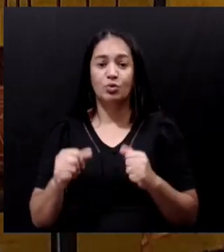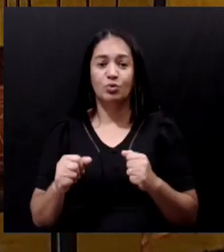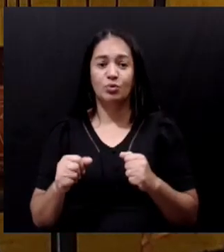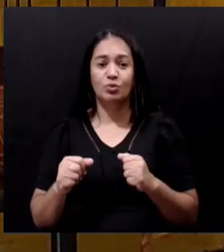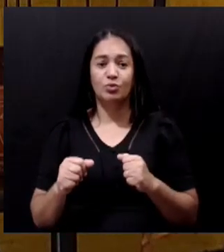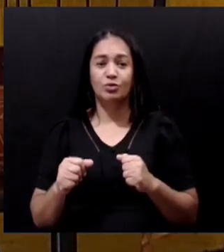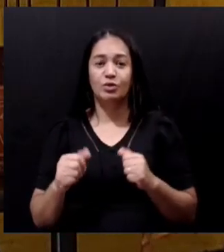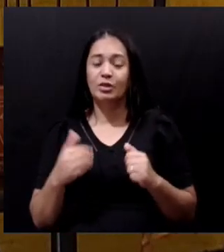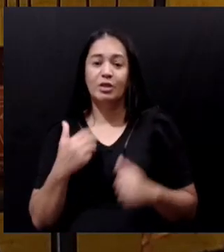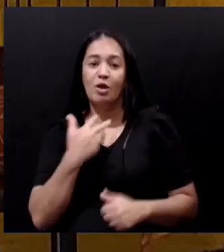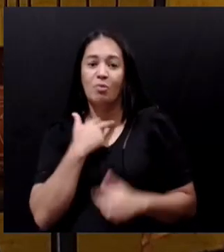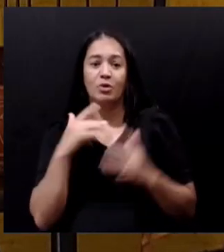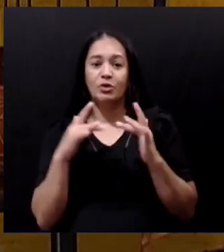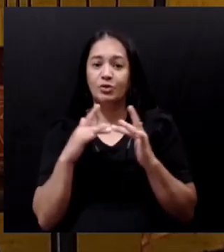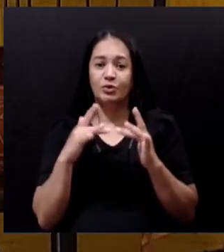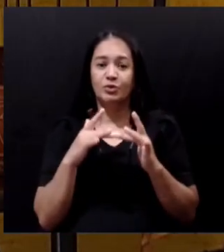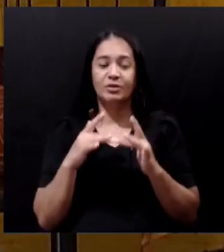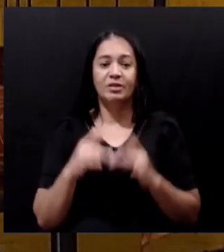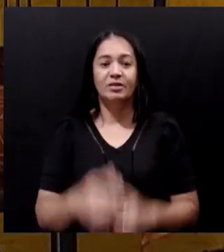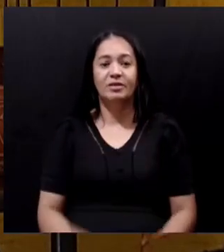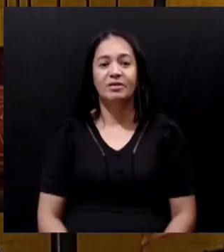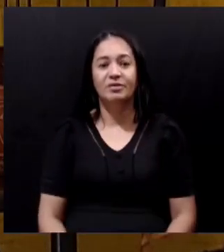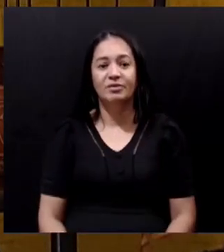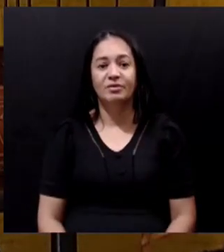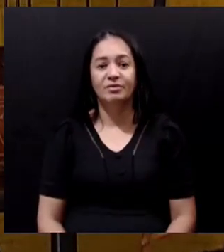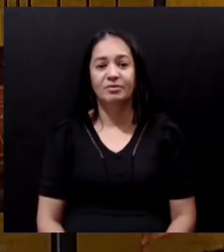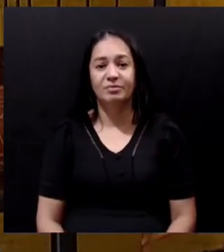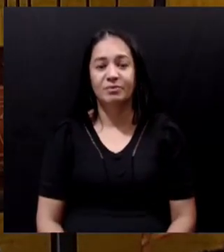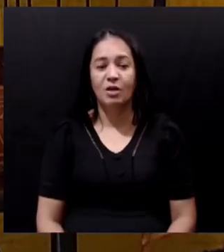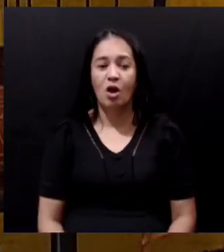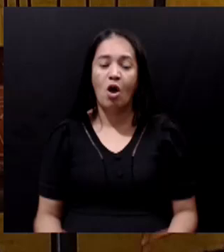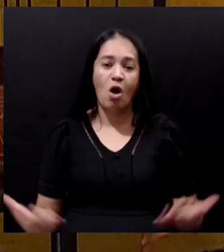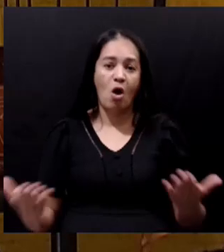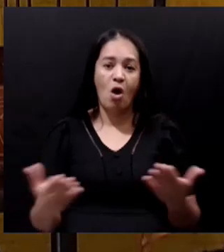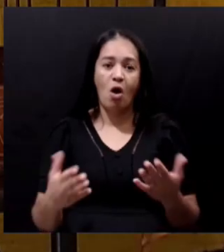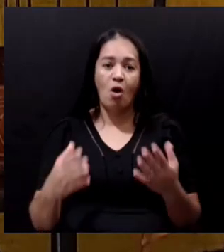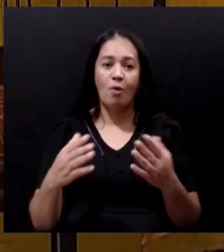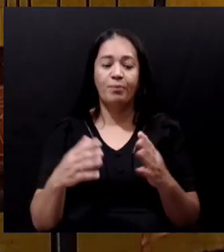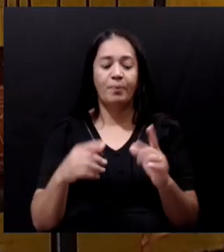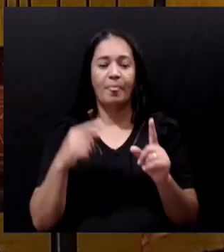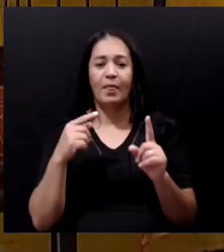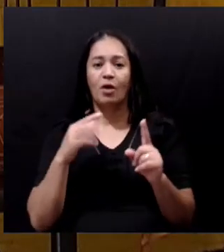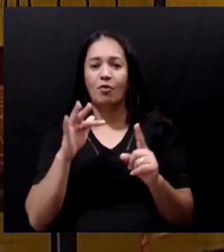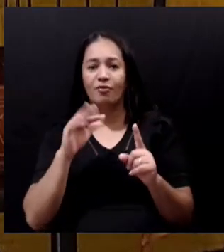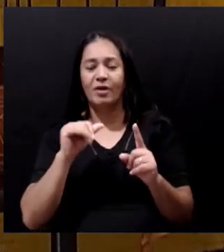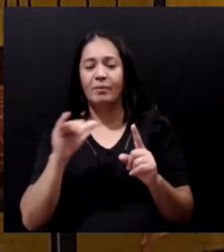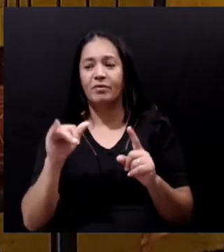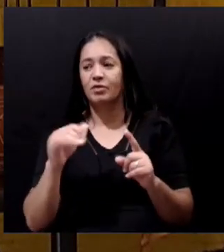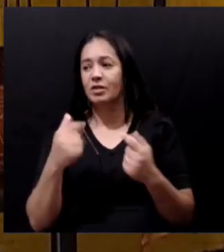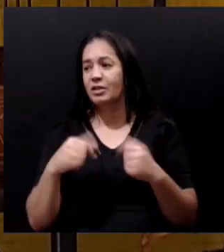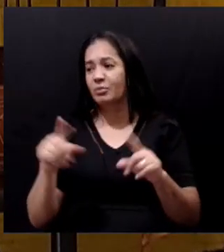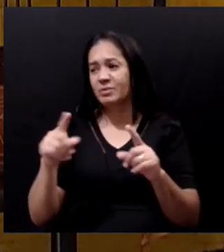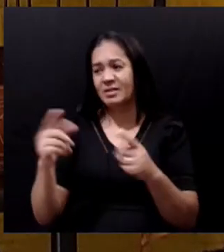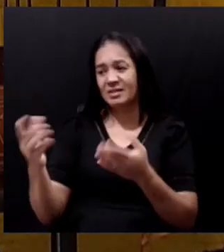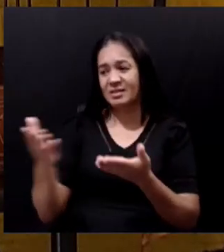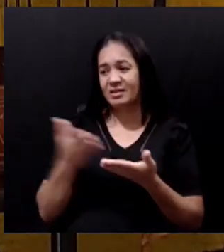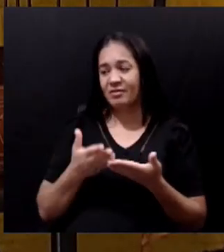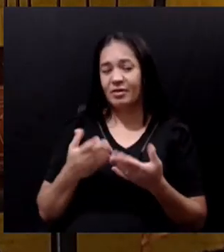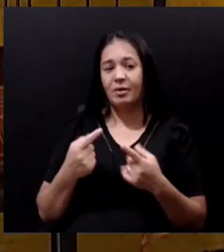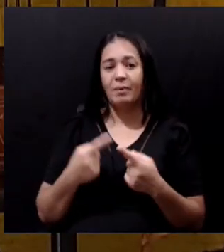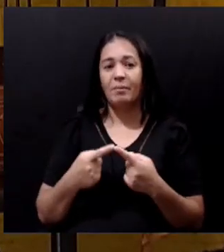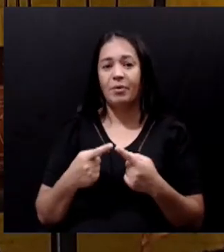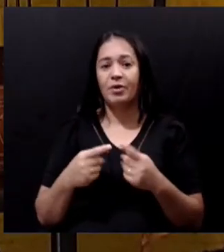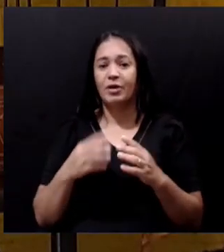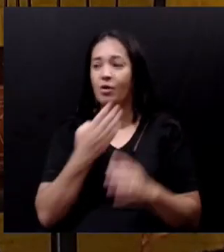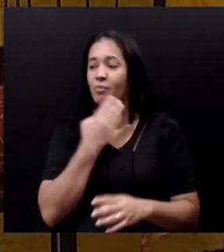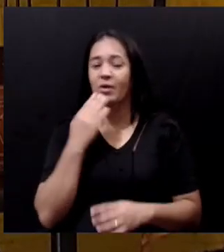O Fábio já tinha falado para ele, ó, não vou abrir o bar por causa do lockdown, então não precisa vir. Foi, só que não tinha comentado ainda que eles não